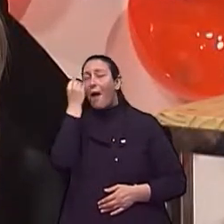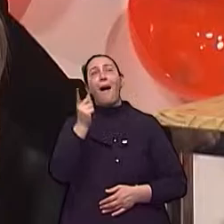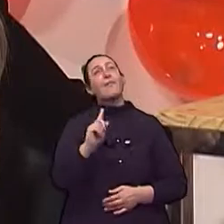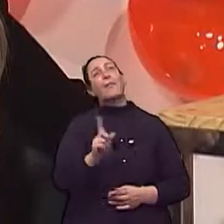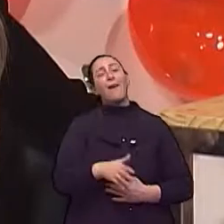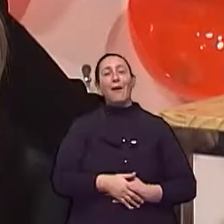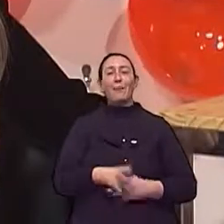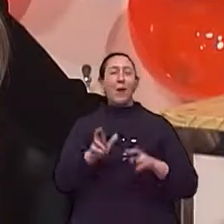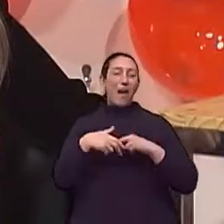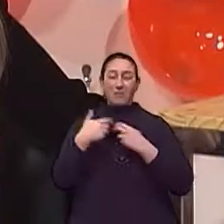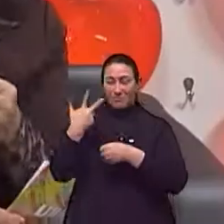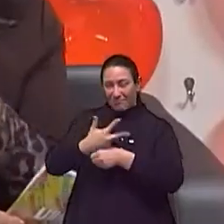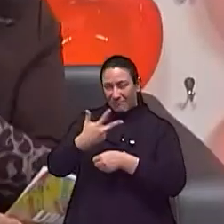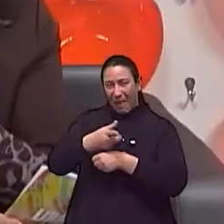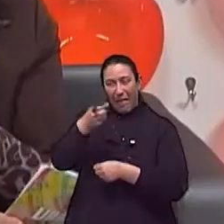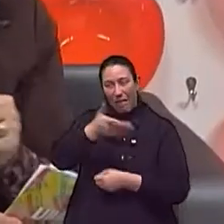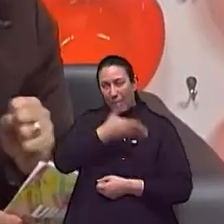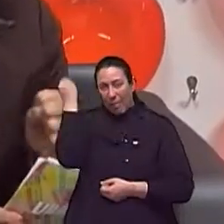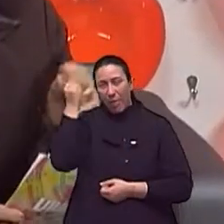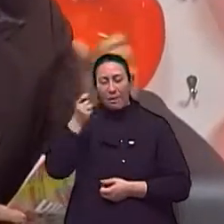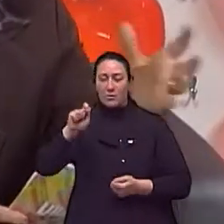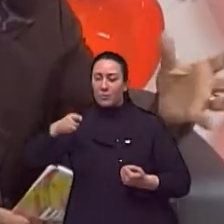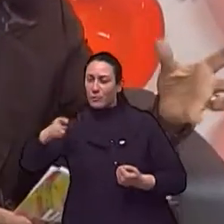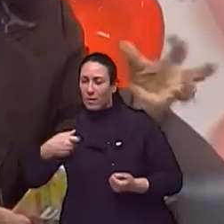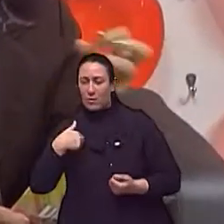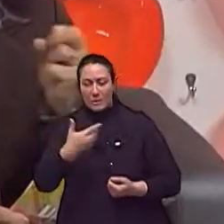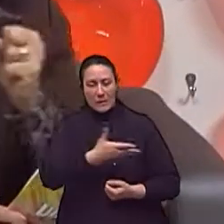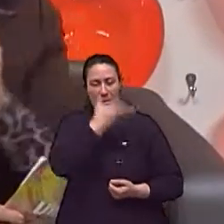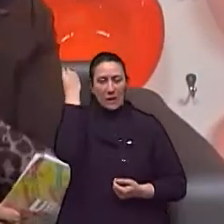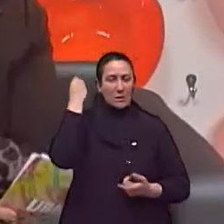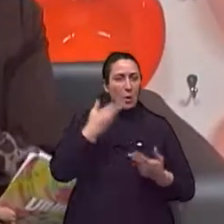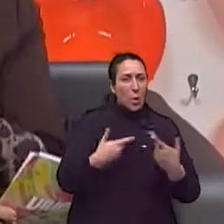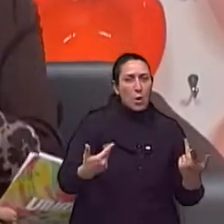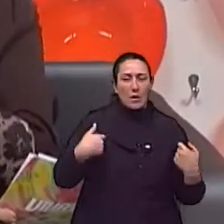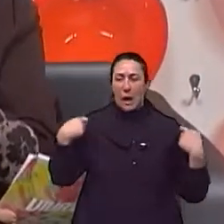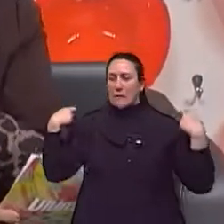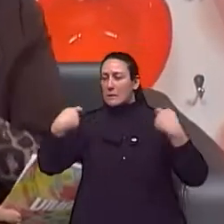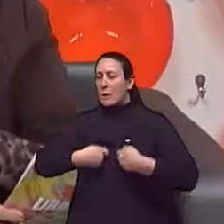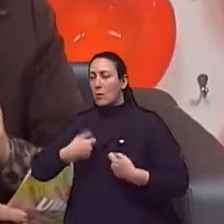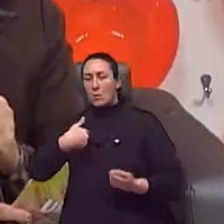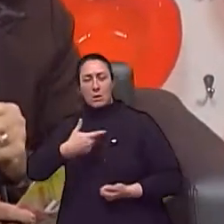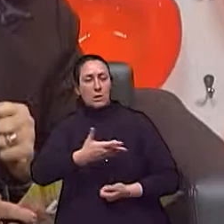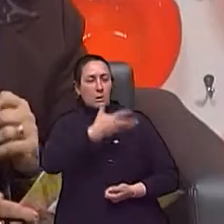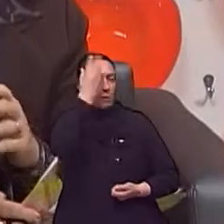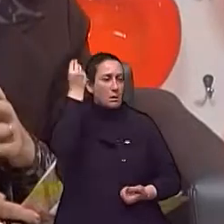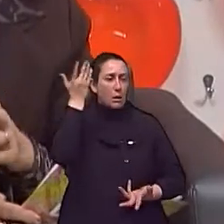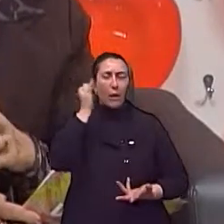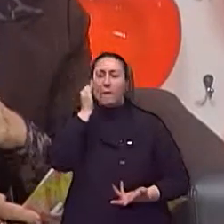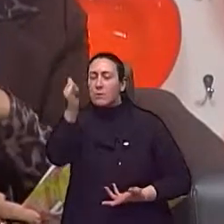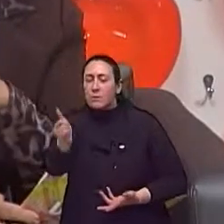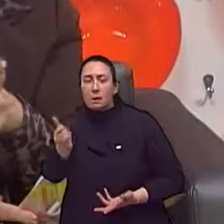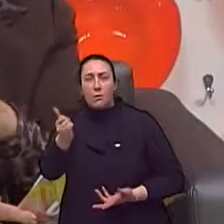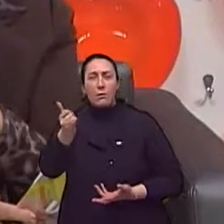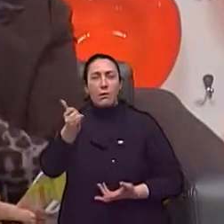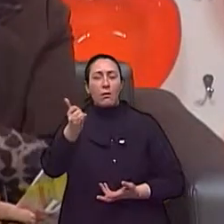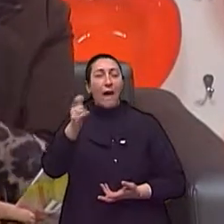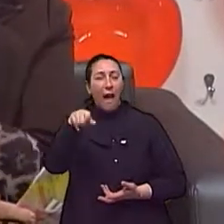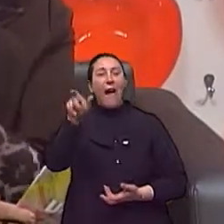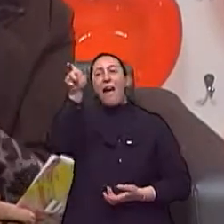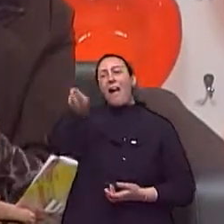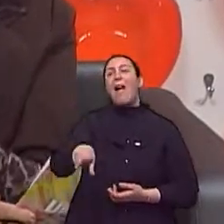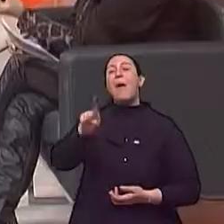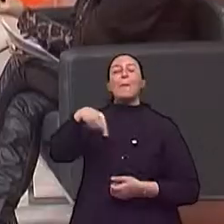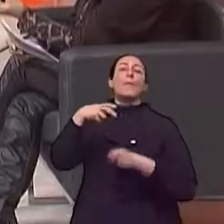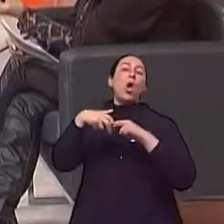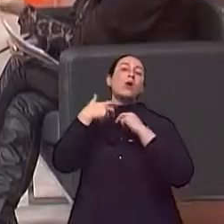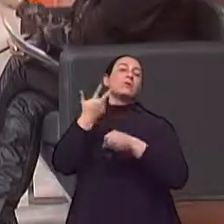ai a velice tá chegando por isso que eu esqueci a chave por isso que eu esqueci o meu casaco por isso que eu esqueci de dar o recado ah Vel e o e